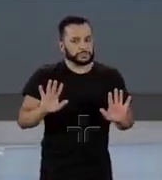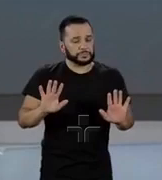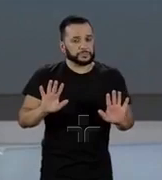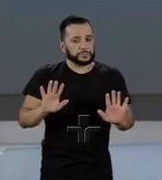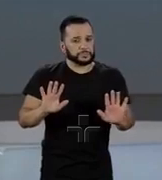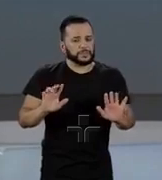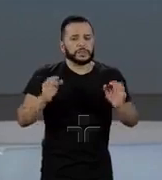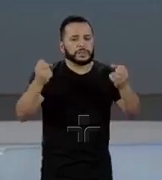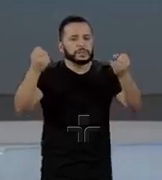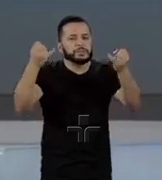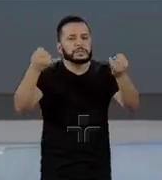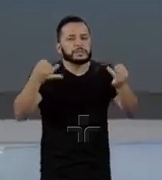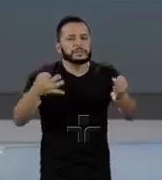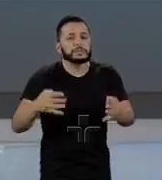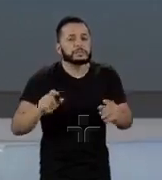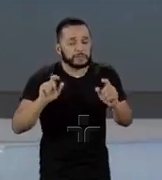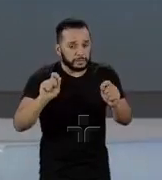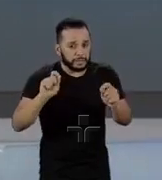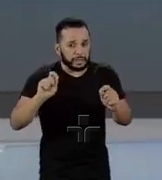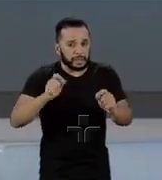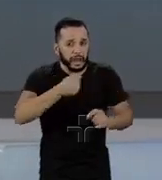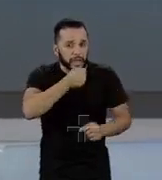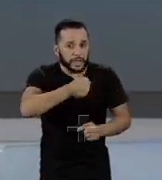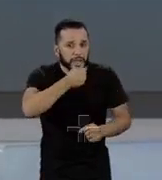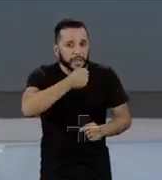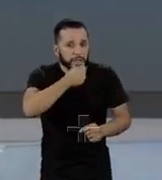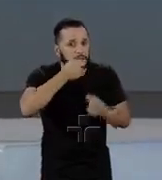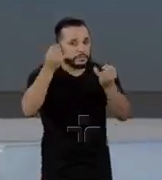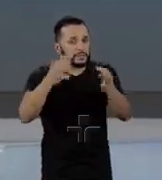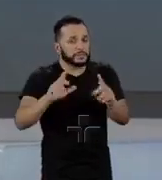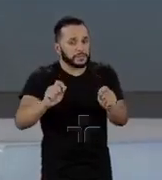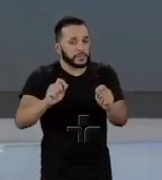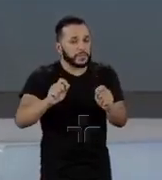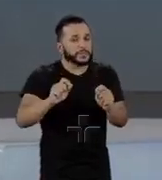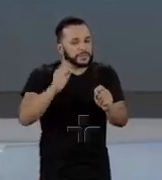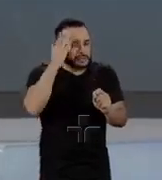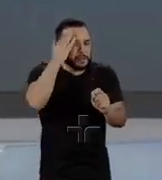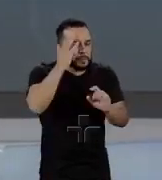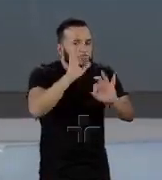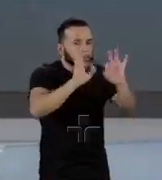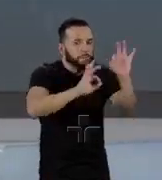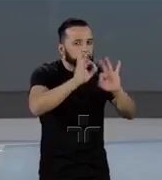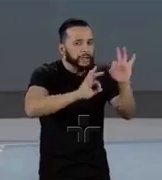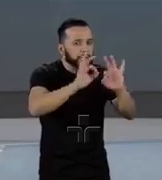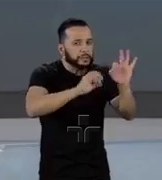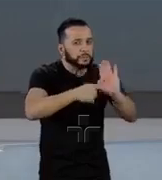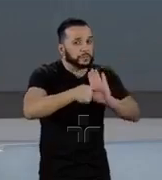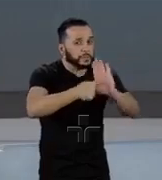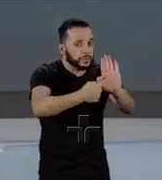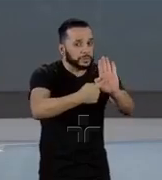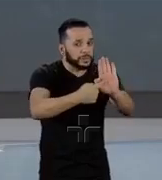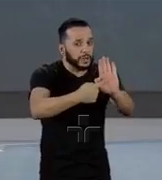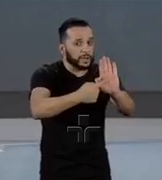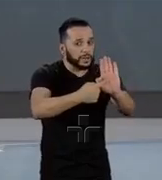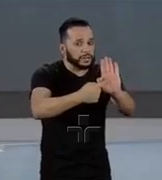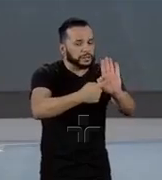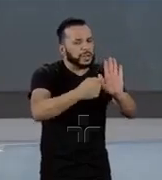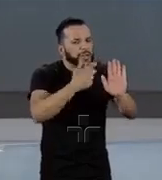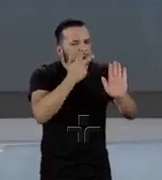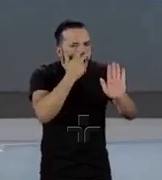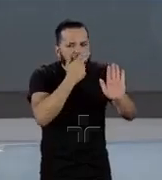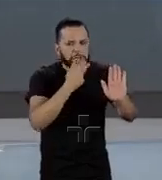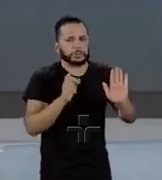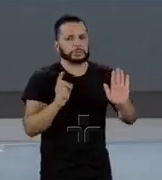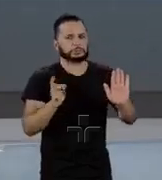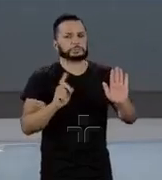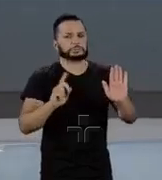ela toca no assunto da necessidade da exposição do plano, apesar de que eu tenho dúvidas de que ela deva fazê-lo de forma explícita,